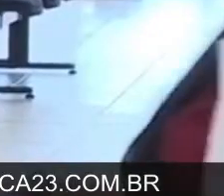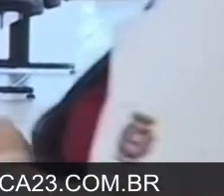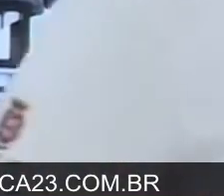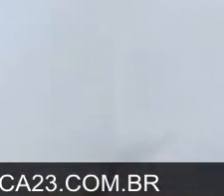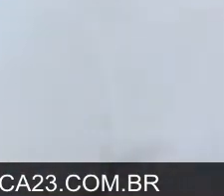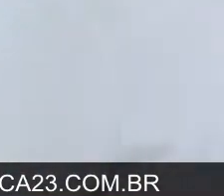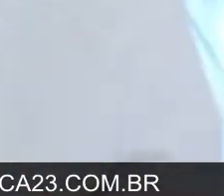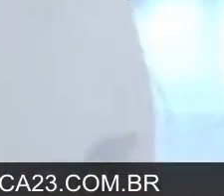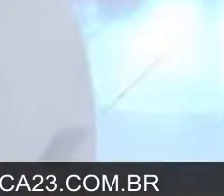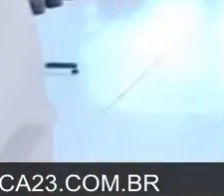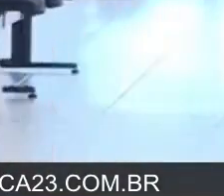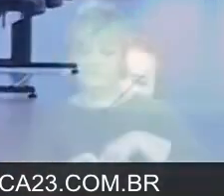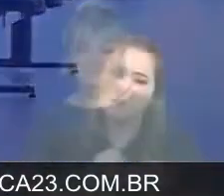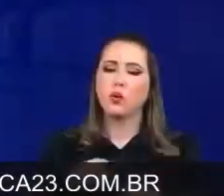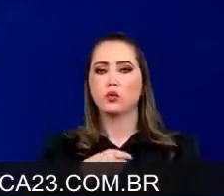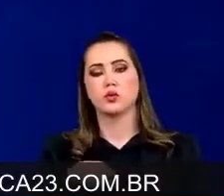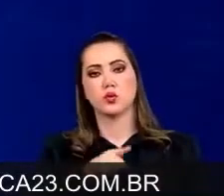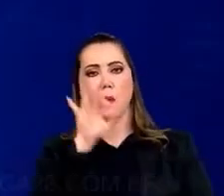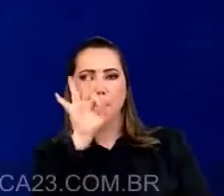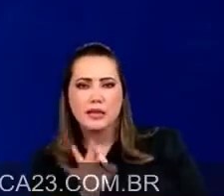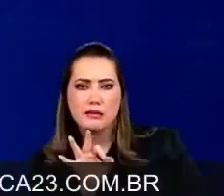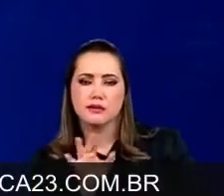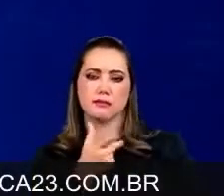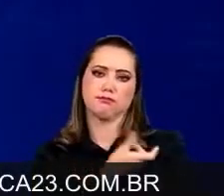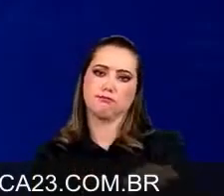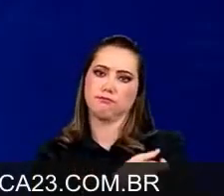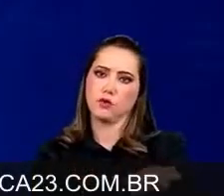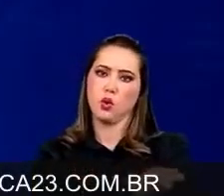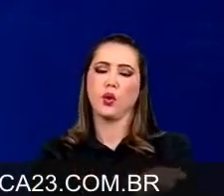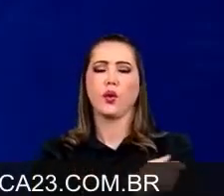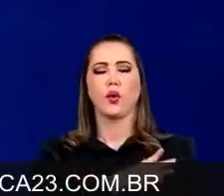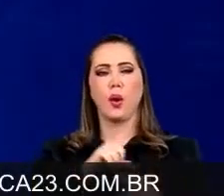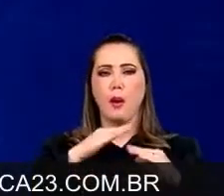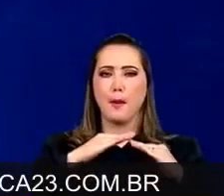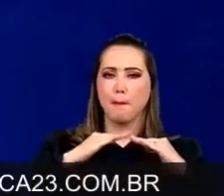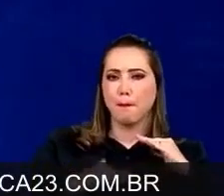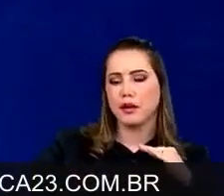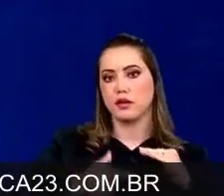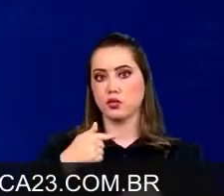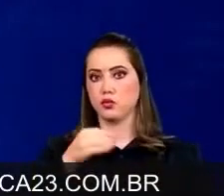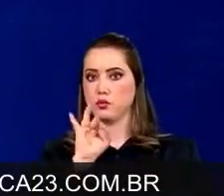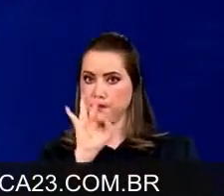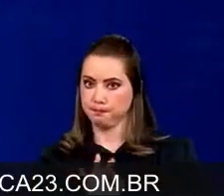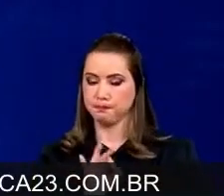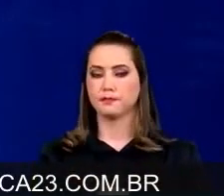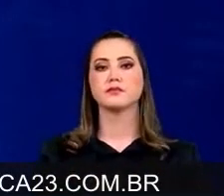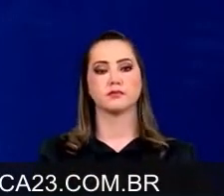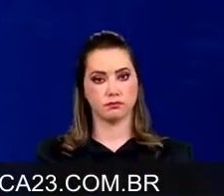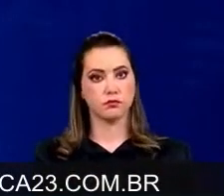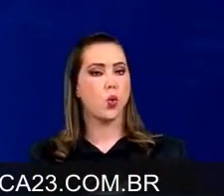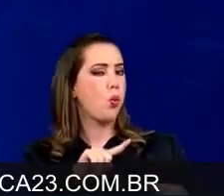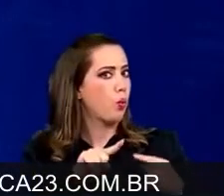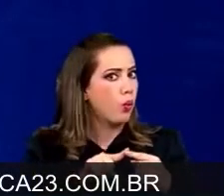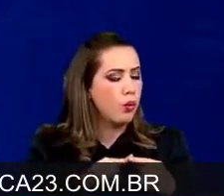pai proteger o filho. Vamos ver. A taxa de vacinação ainda está inferior a 70%.